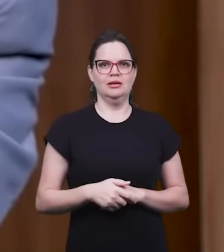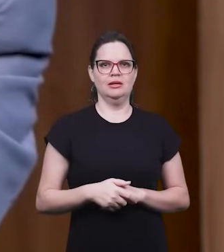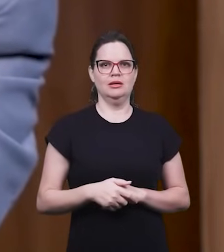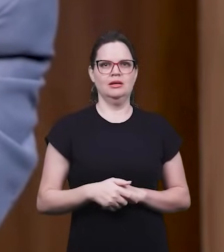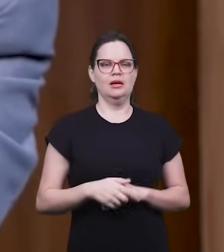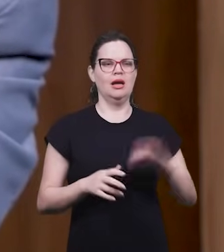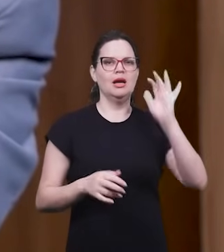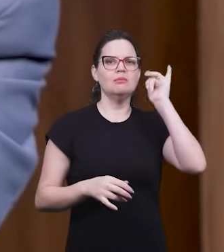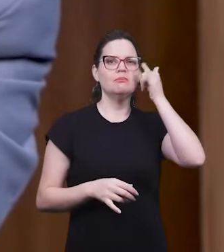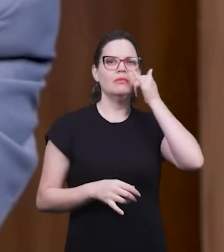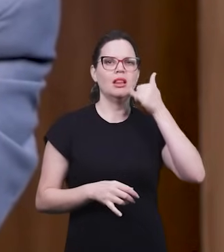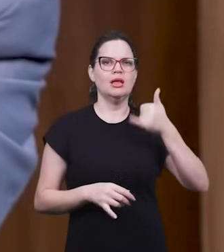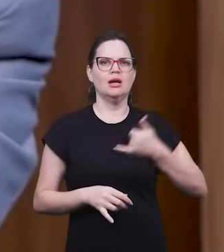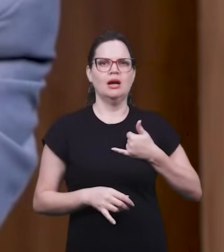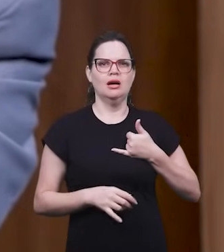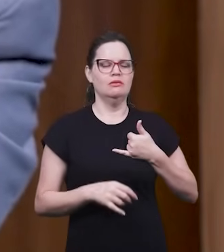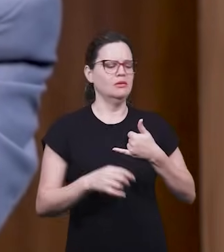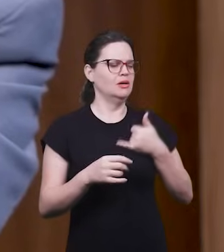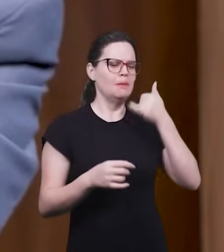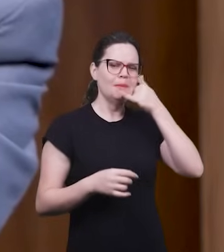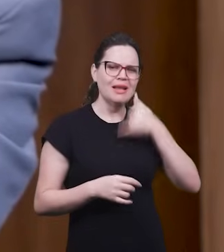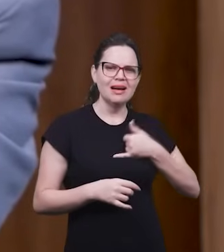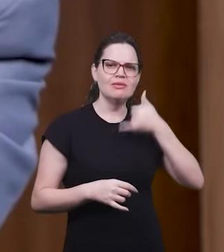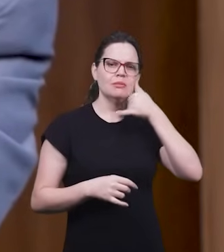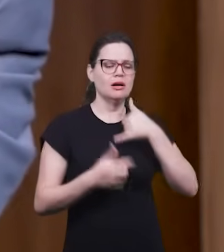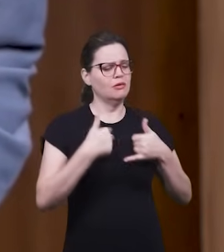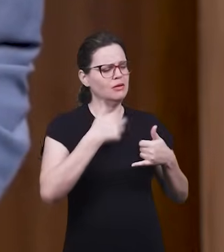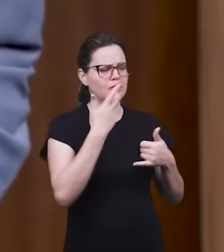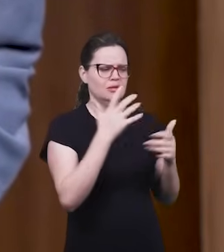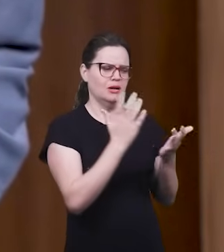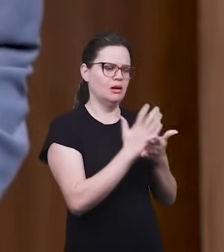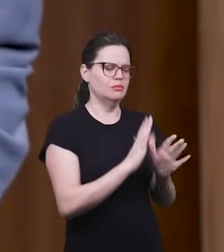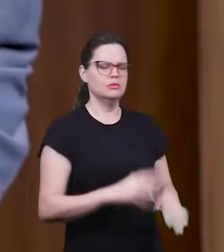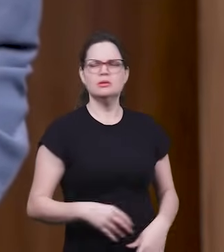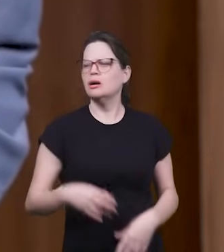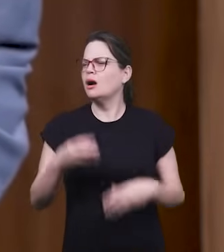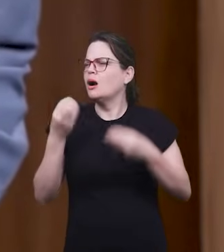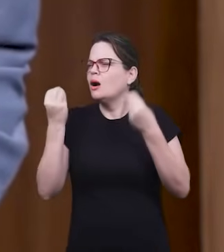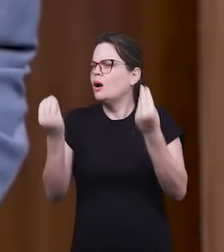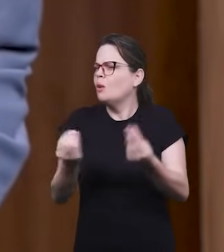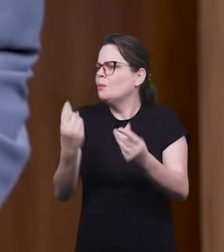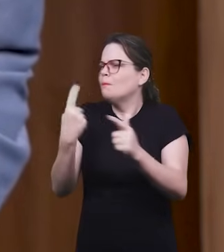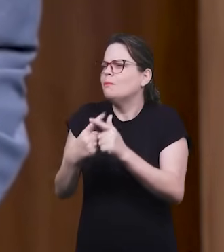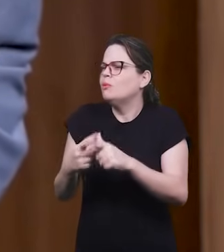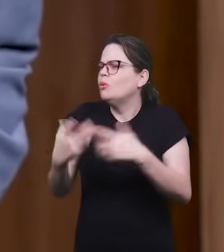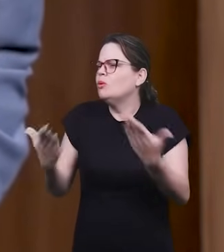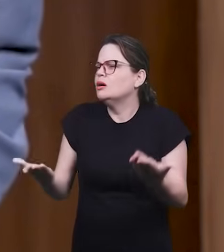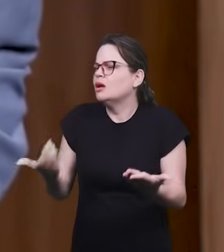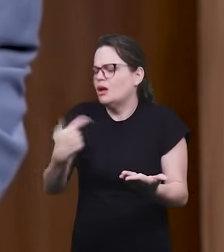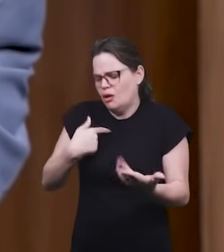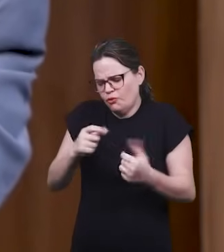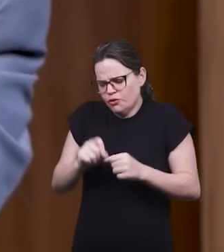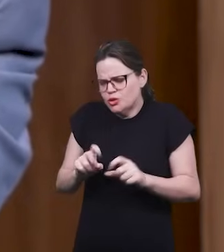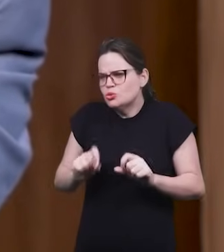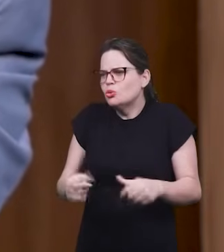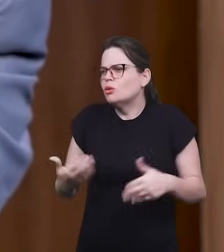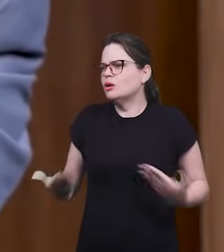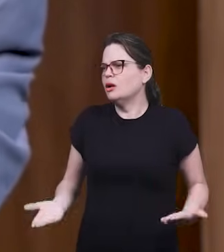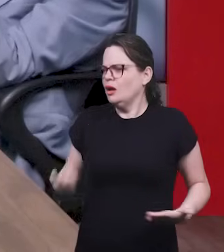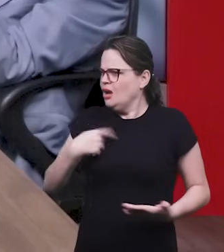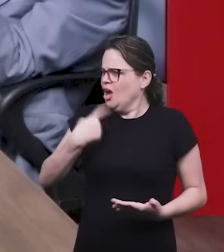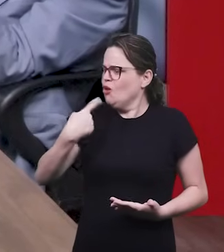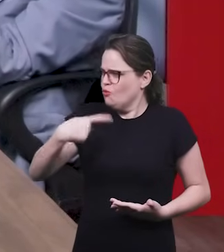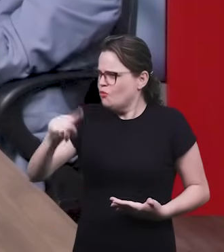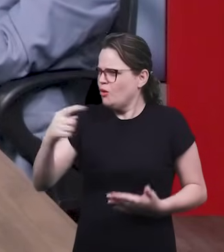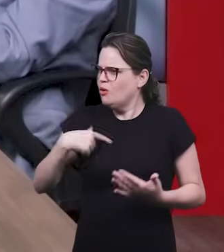Telefonava. Não, tá encerrado. Não é possível um negócio desse. O que é que eu fiz? Eu quero ir para a